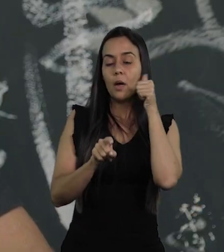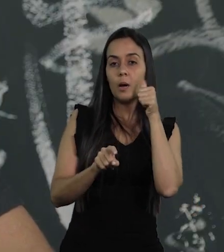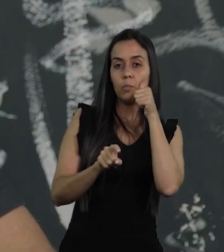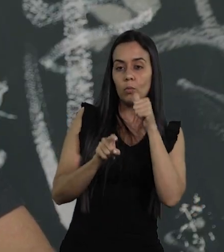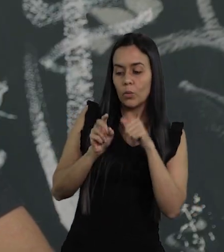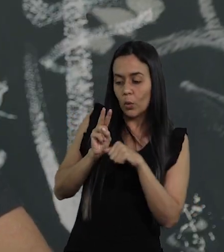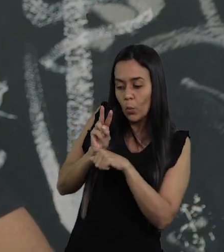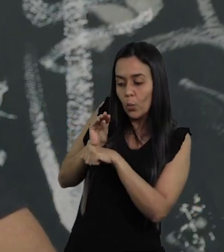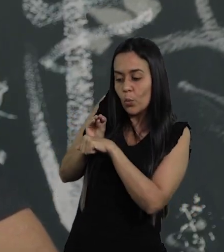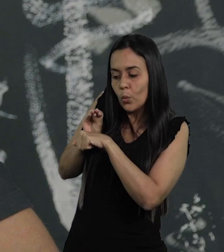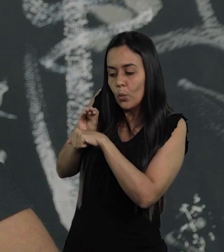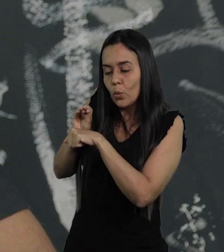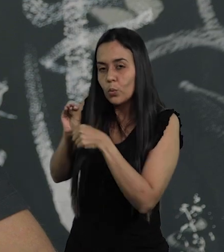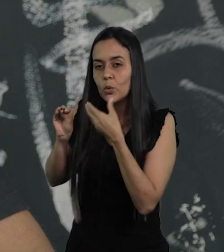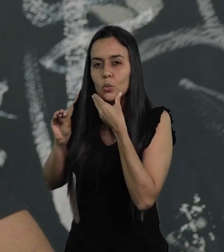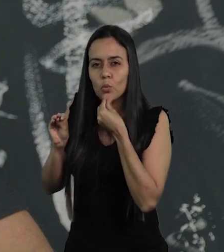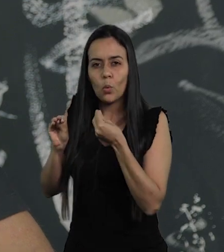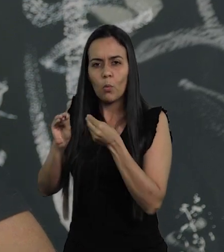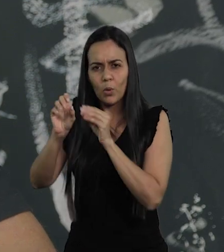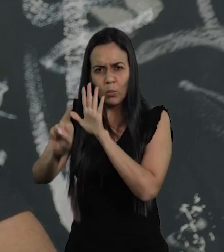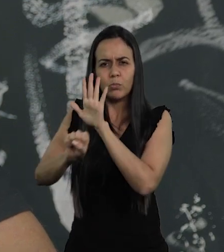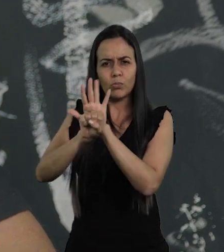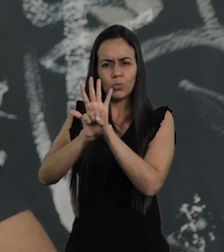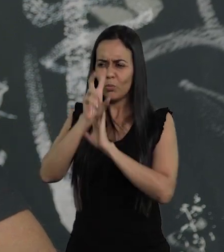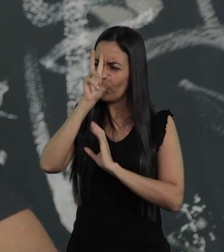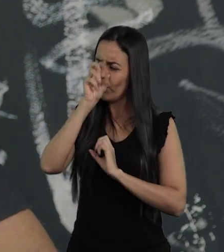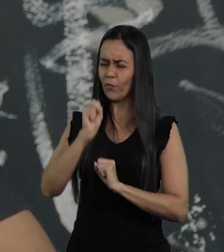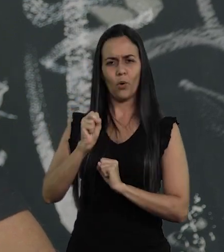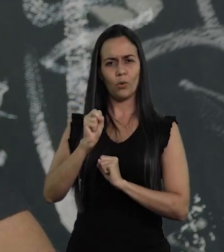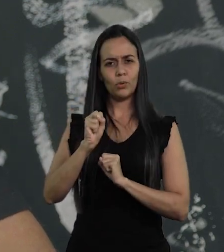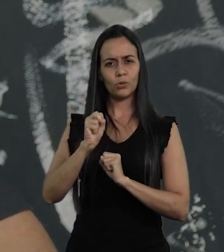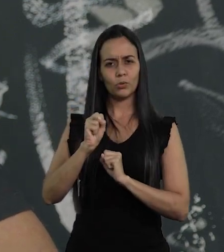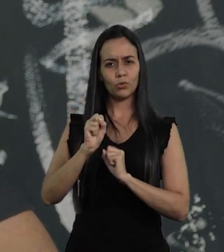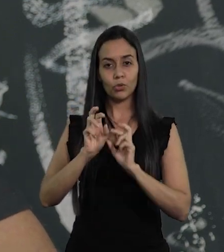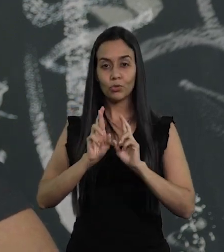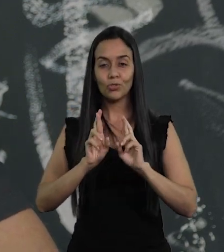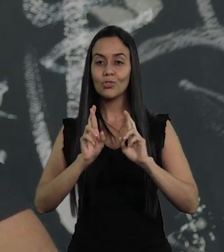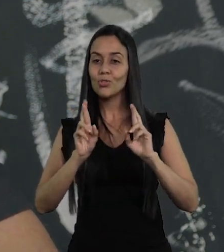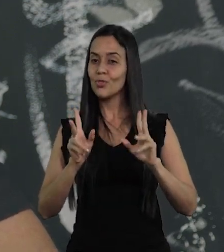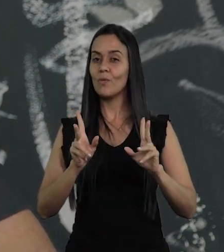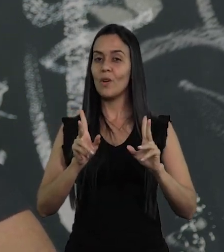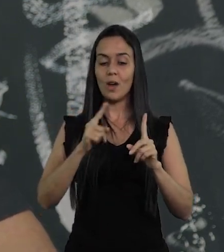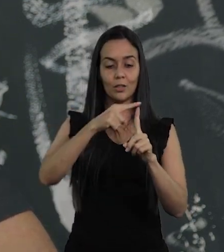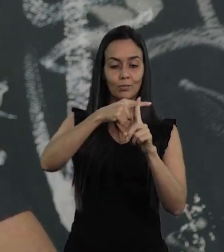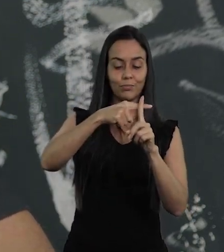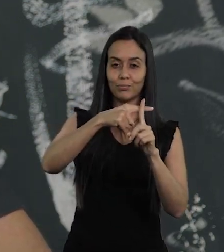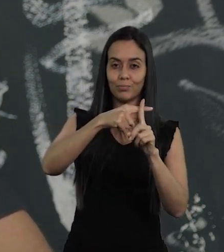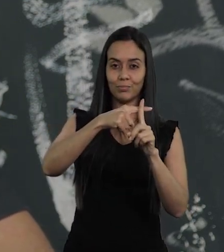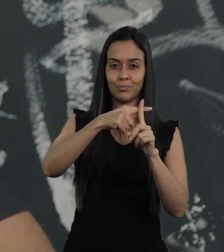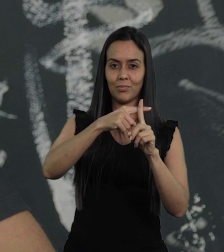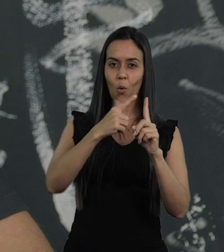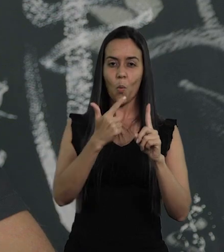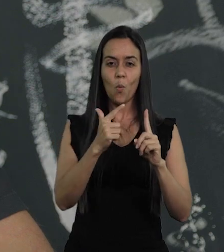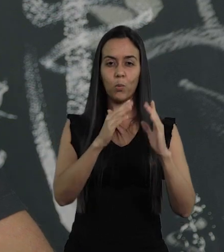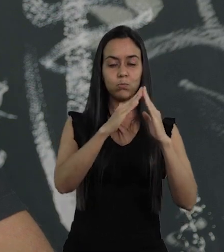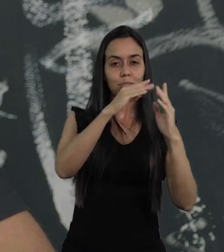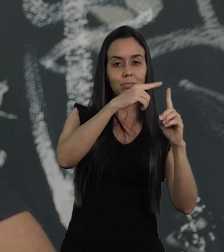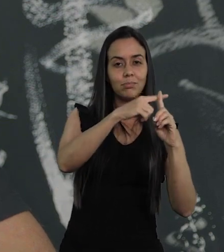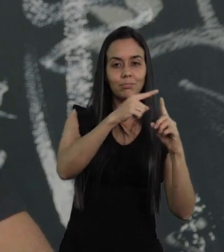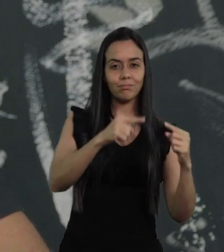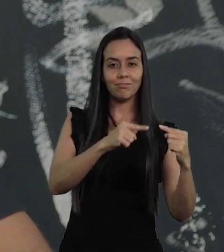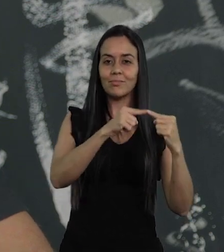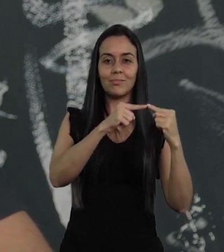Né? E é um símbolo muito forte. Isso eu fiquei intrigado, porque é, na verdade, uma imagem praticamente vetorizada, né,